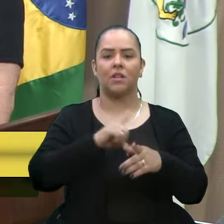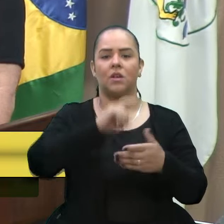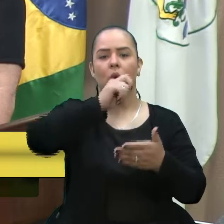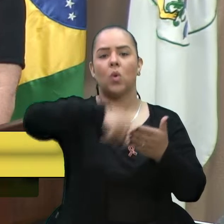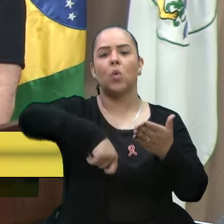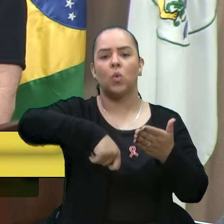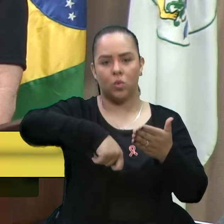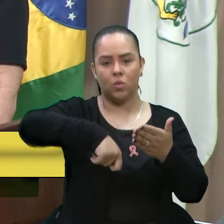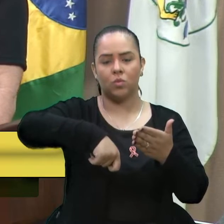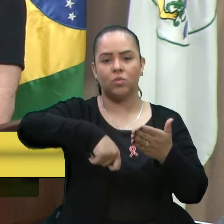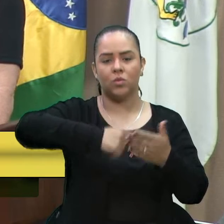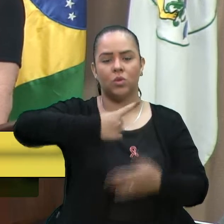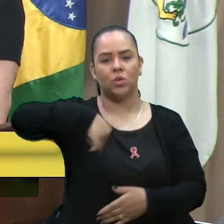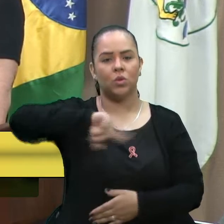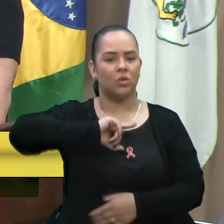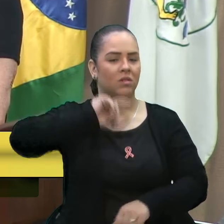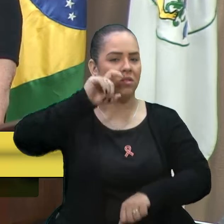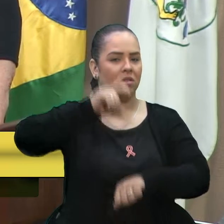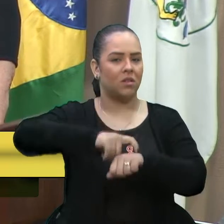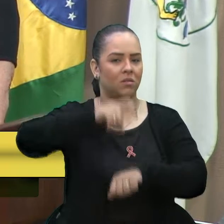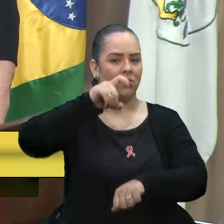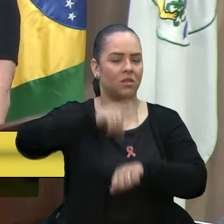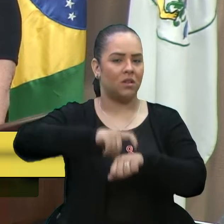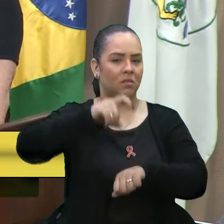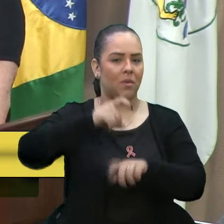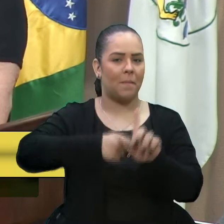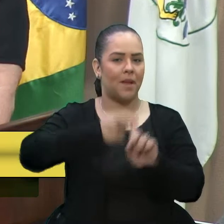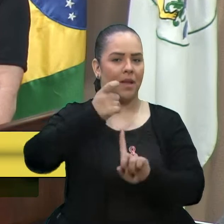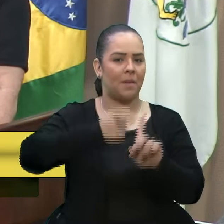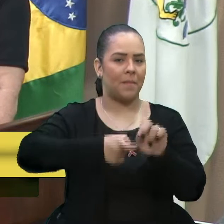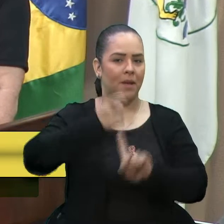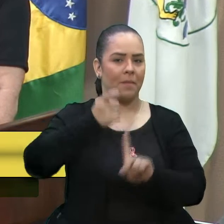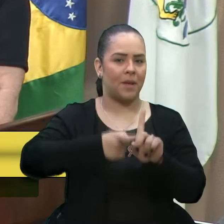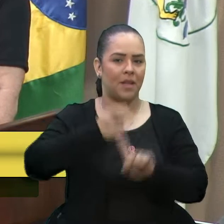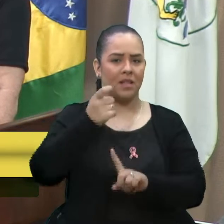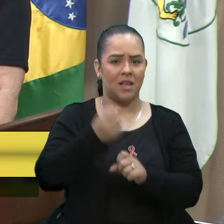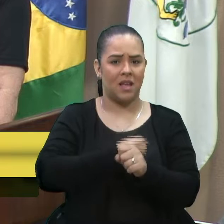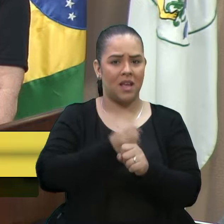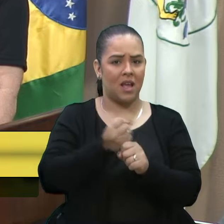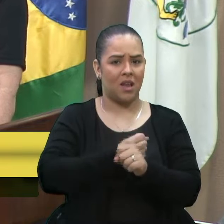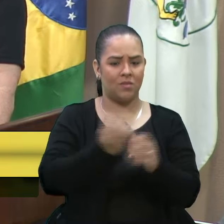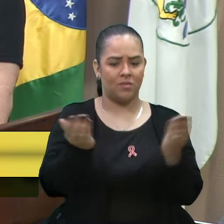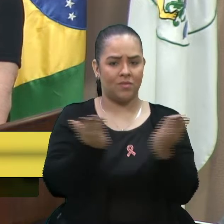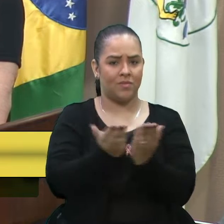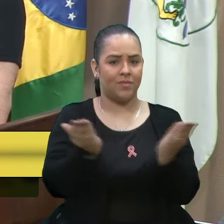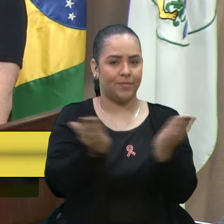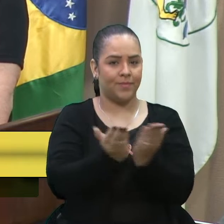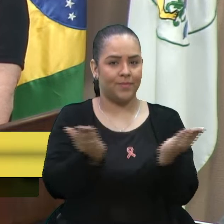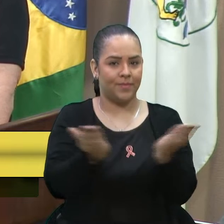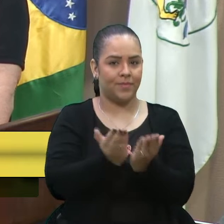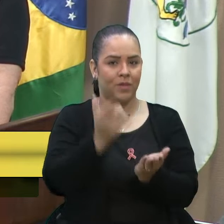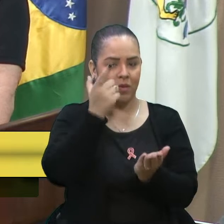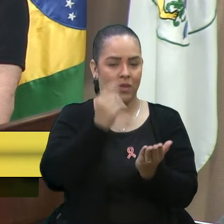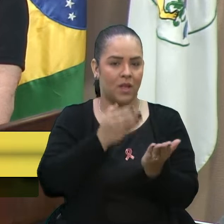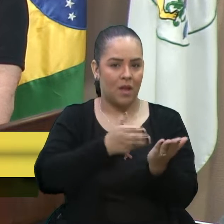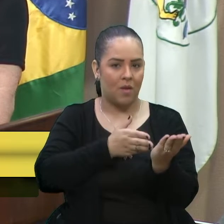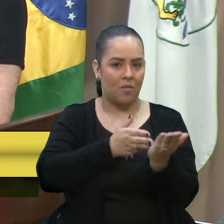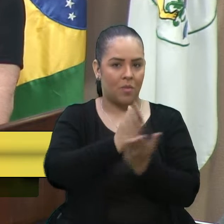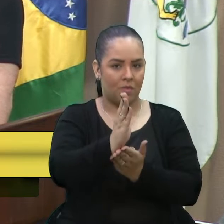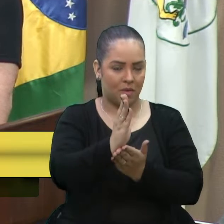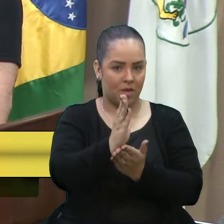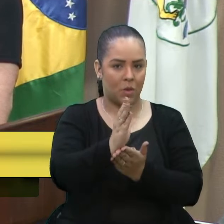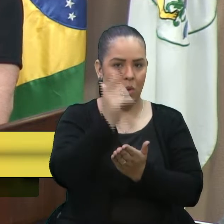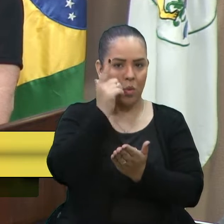que ficamos tempos, meses, anos estudando para sermos aprovados num concurso